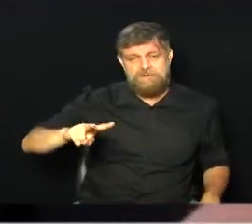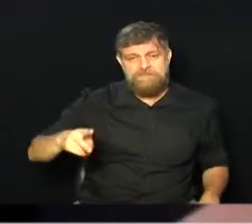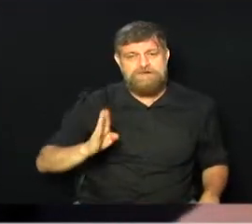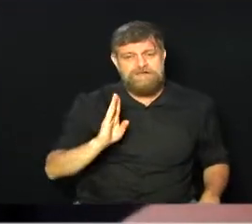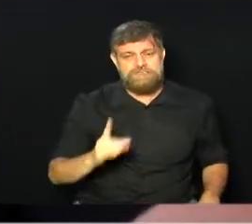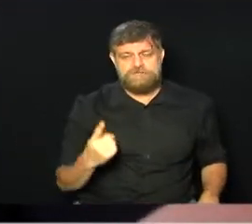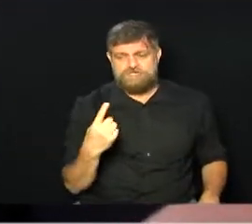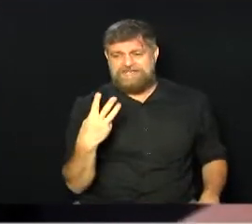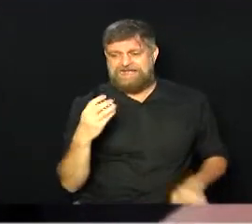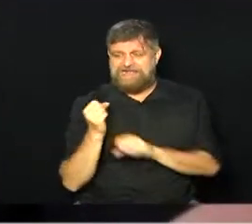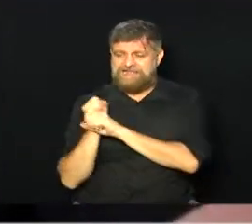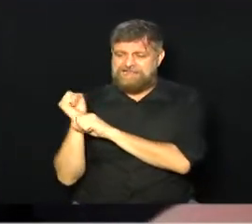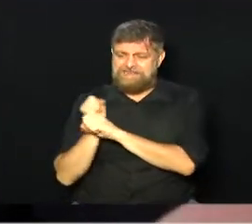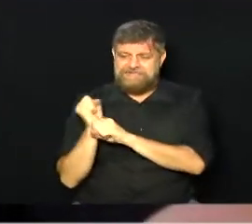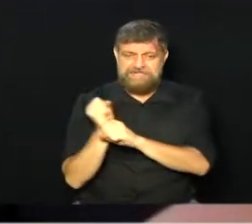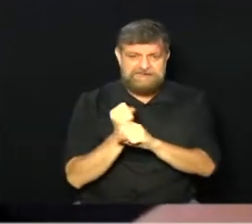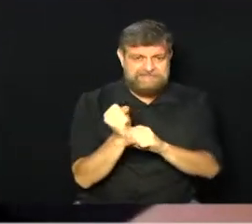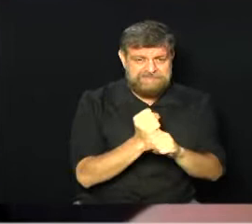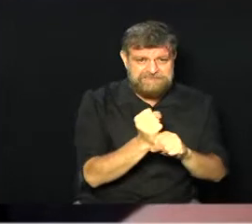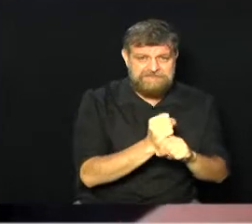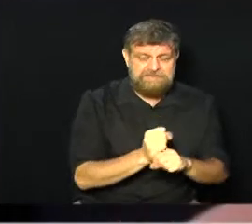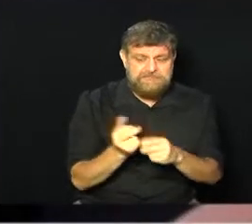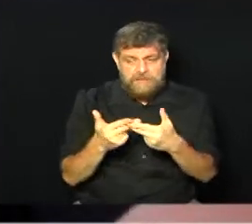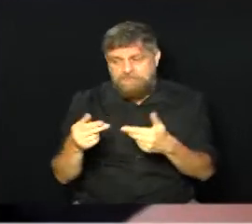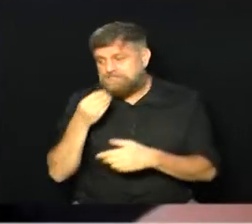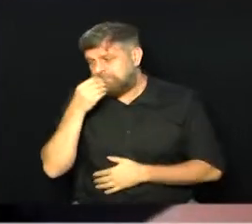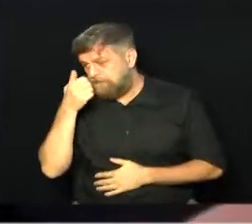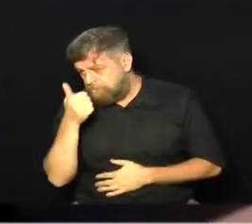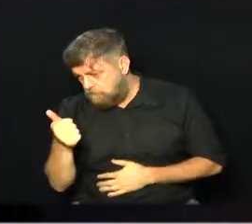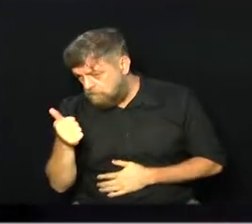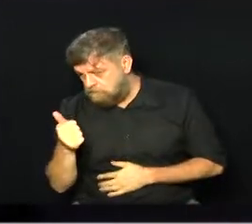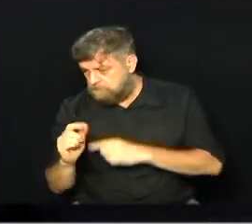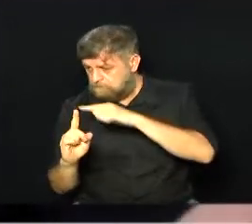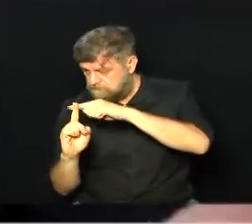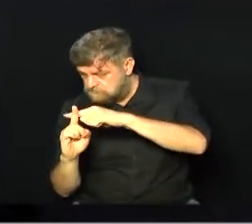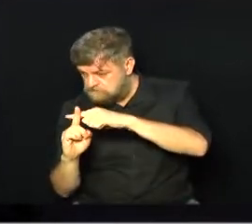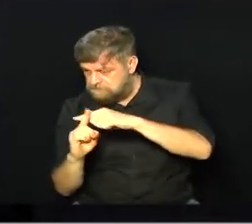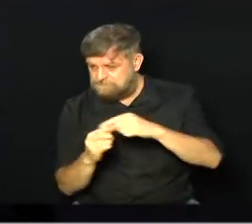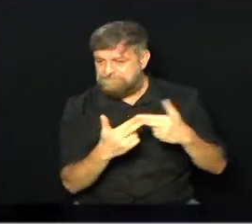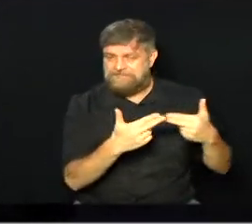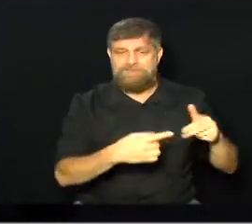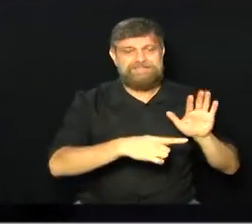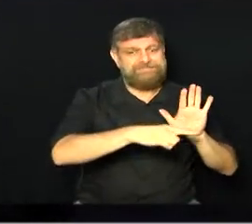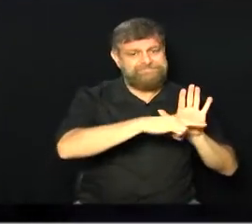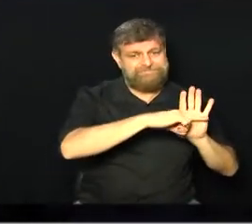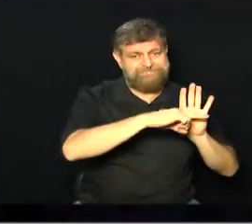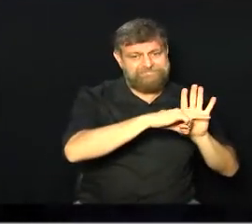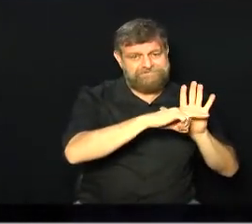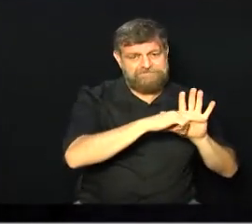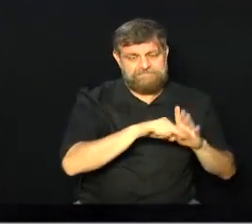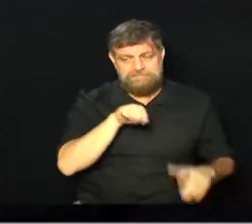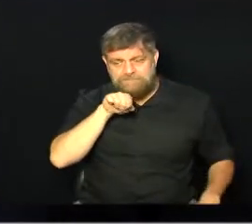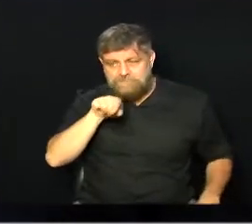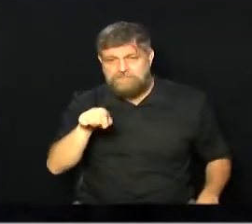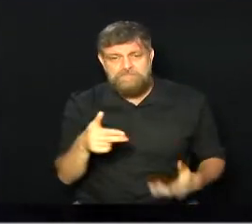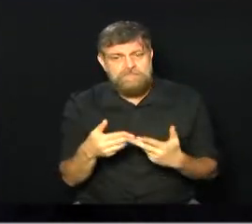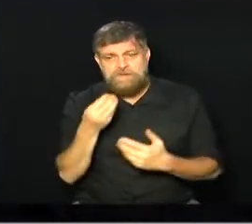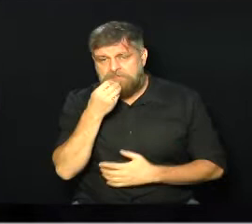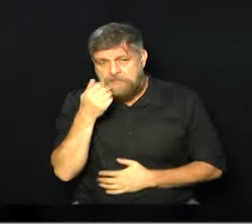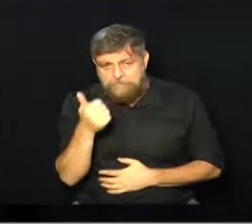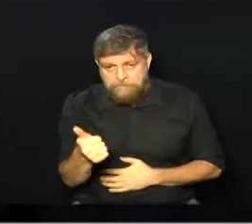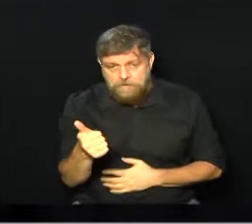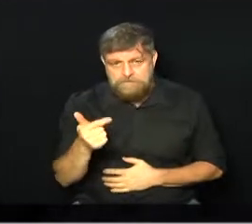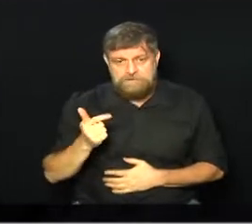anos. Então, tem as coisas boas e as coisas ruins, né? As boas é que você consegue ter